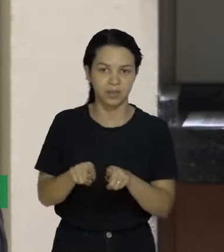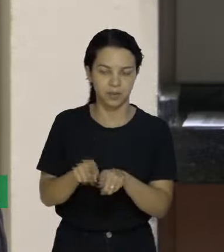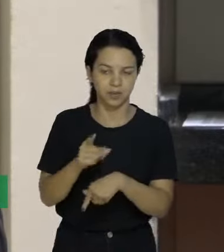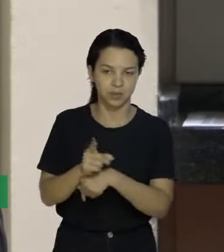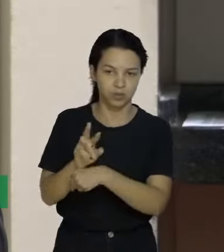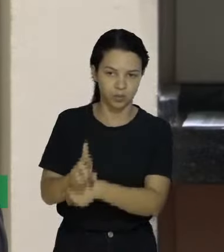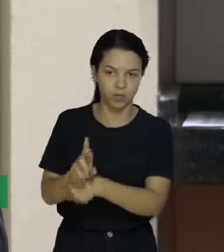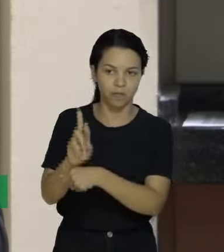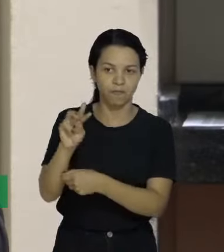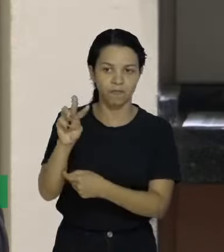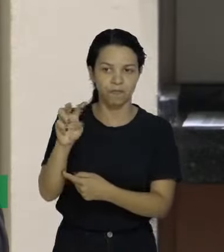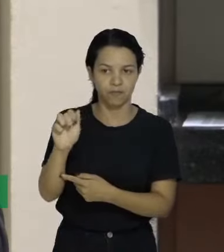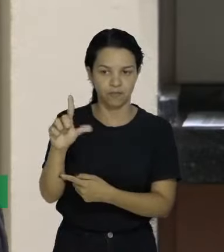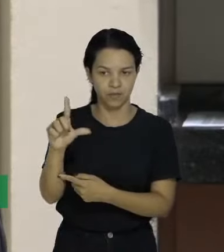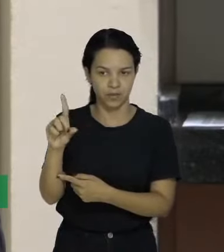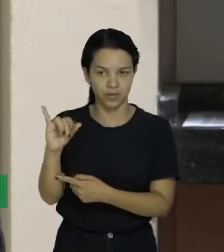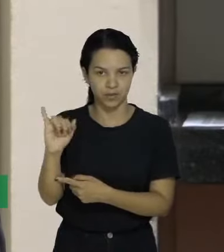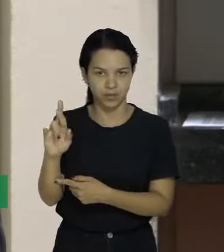Andrade